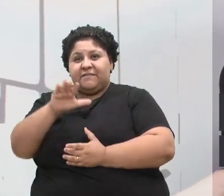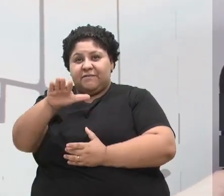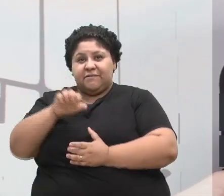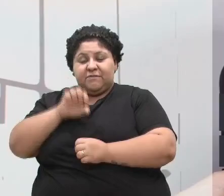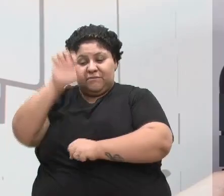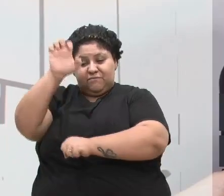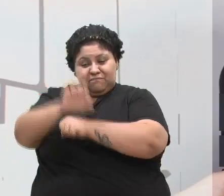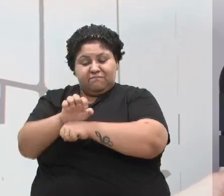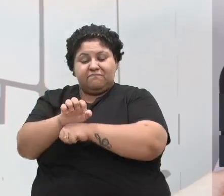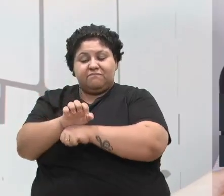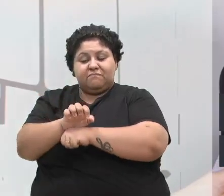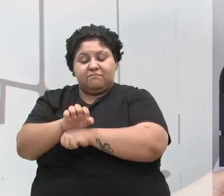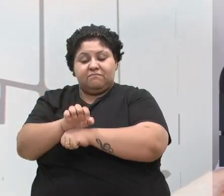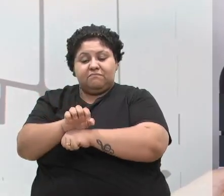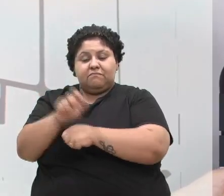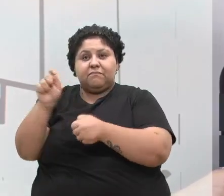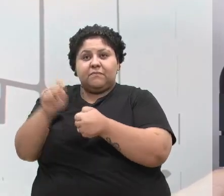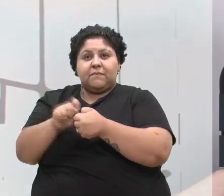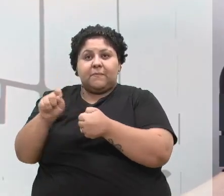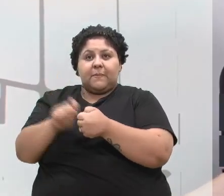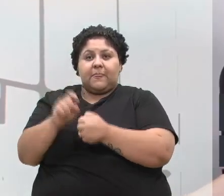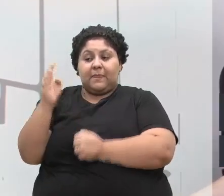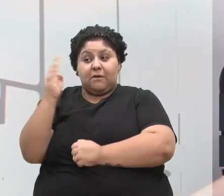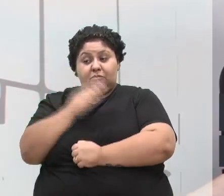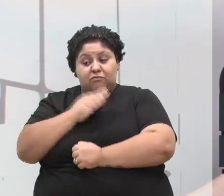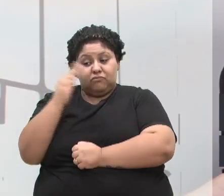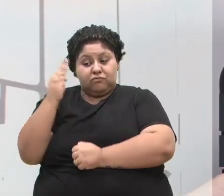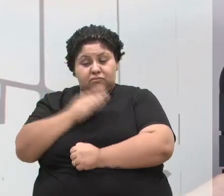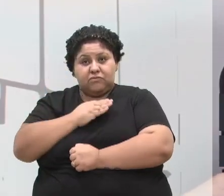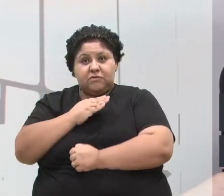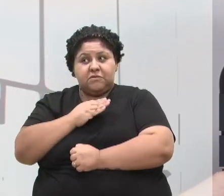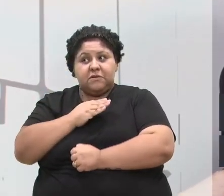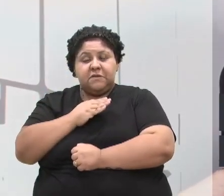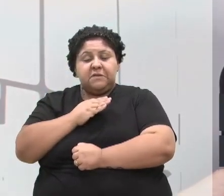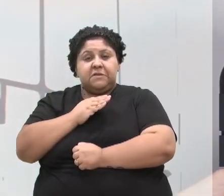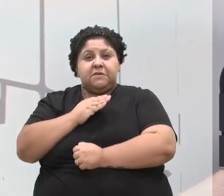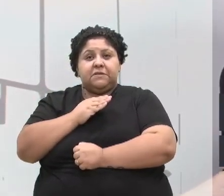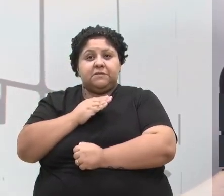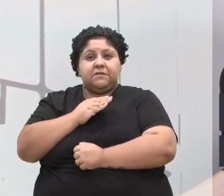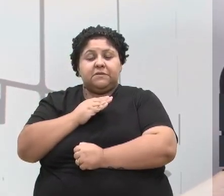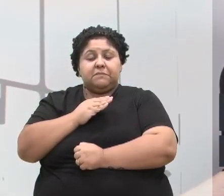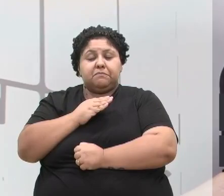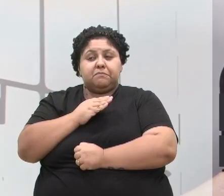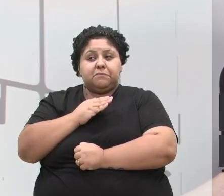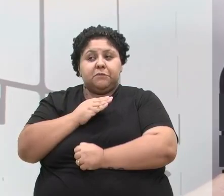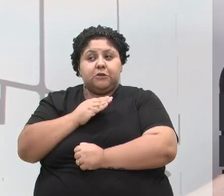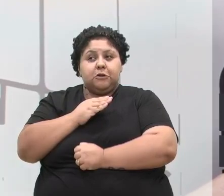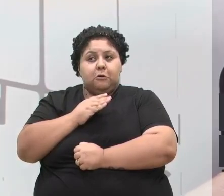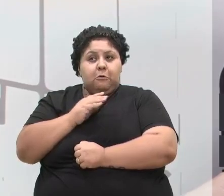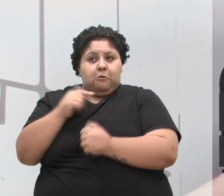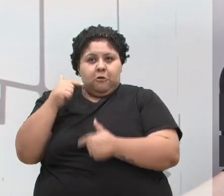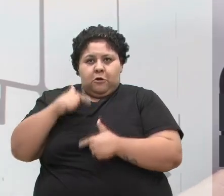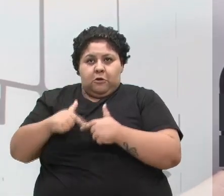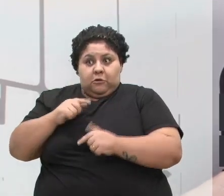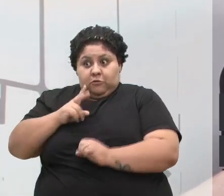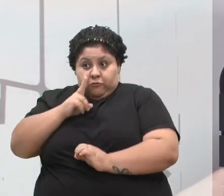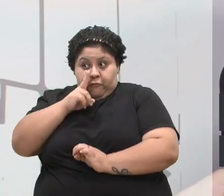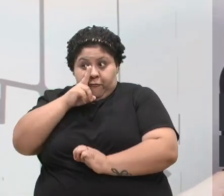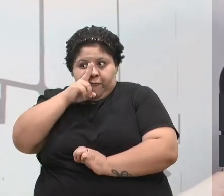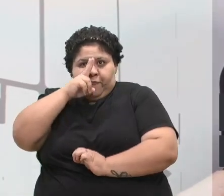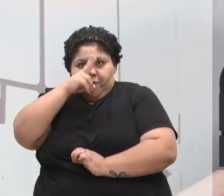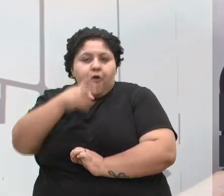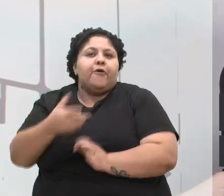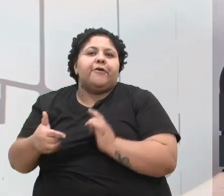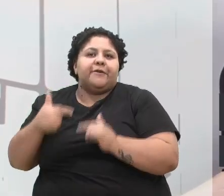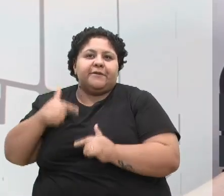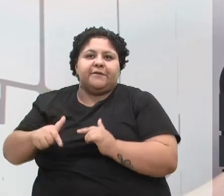estadual para que seja feita emergencialmente podemos dizer assim, uma tarefa, uma força-tarefa para que